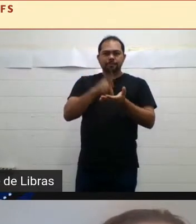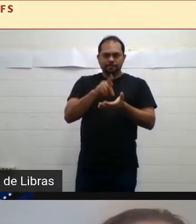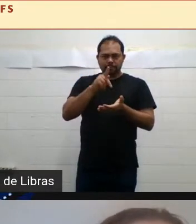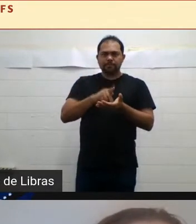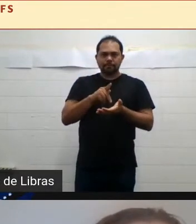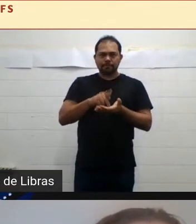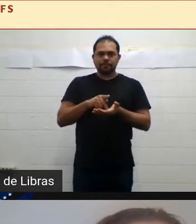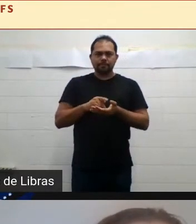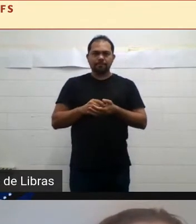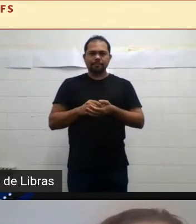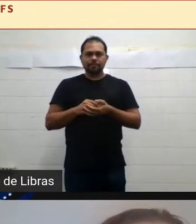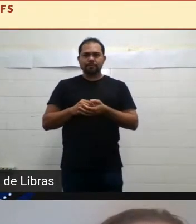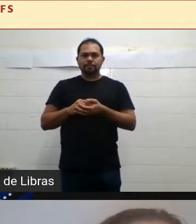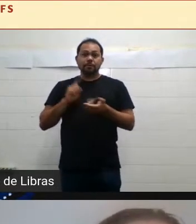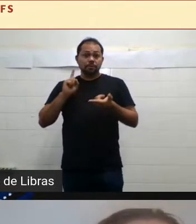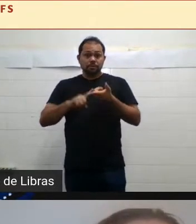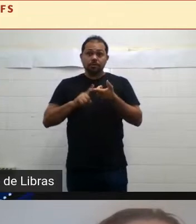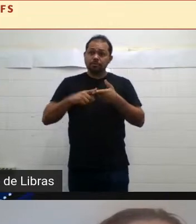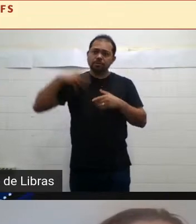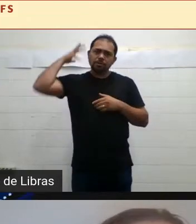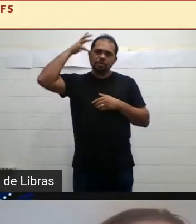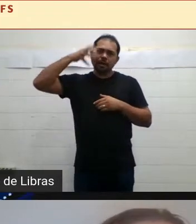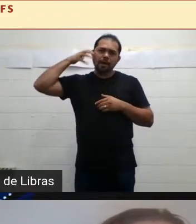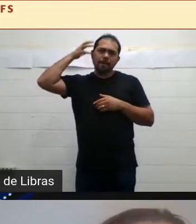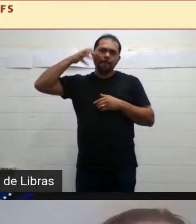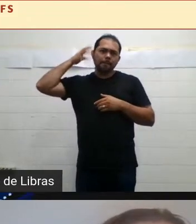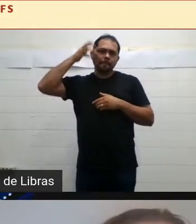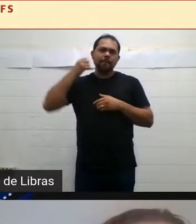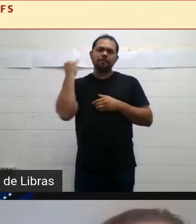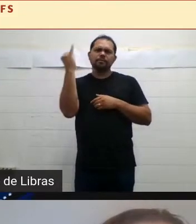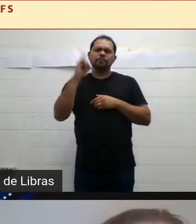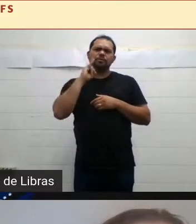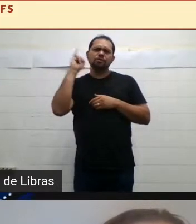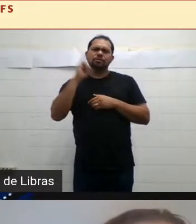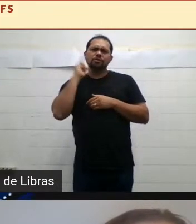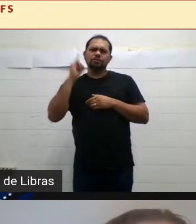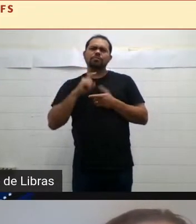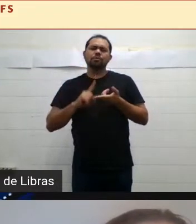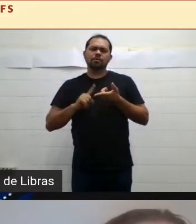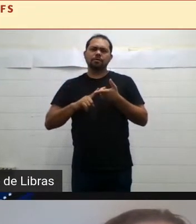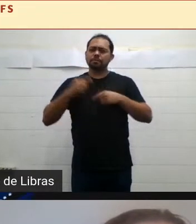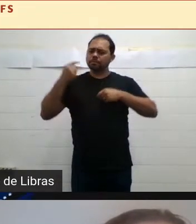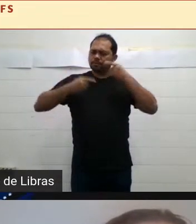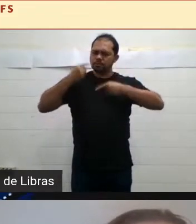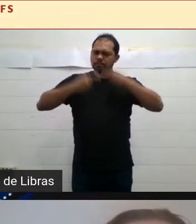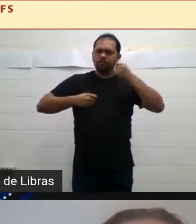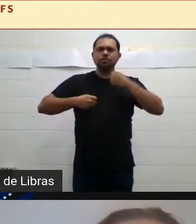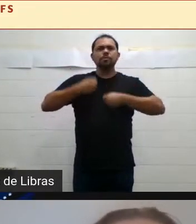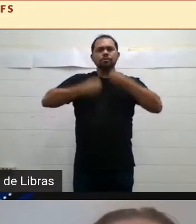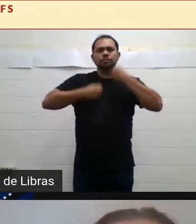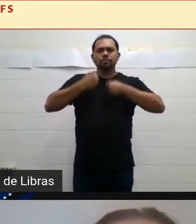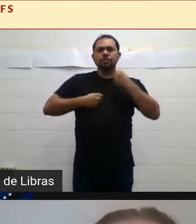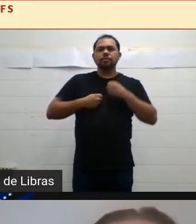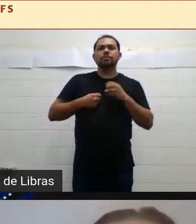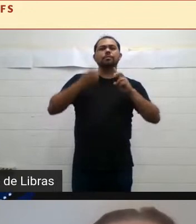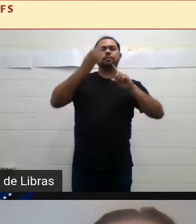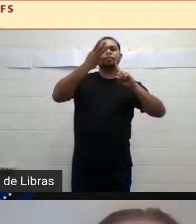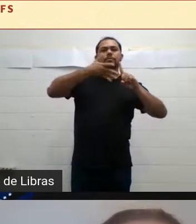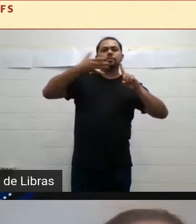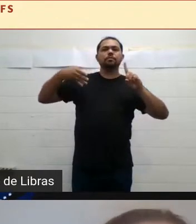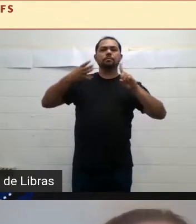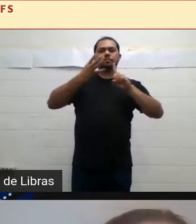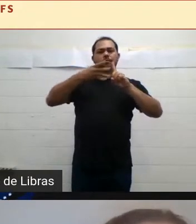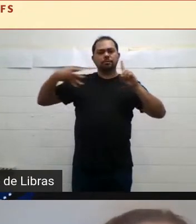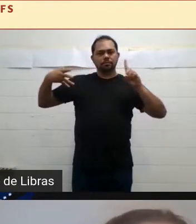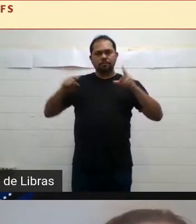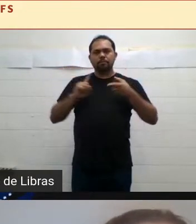assistindo, palestras tão importantes para nós podermos discutir, né, as temáticas do EPT como essas que nós tivemos hoje. E